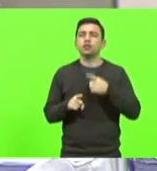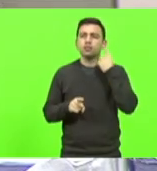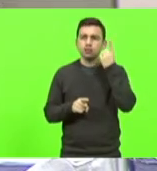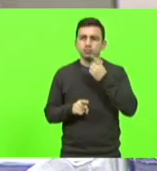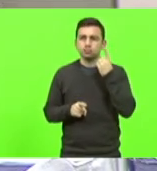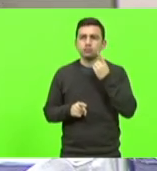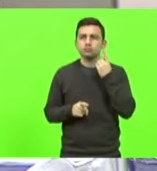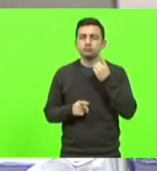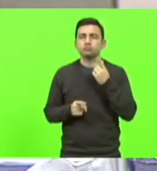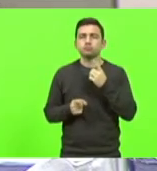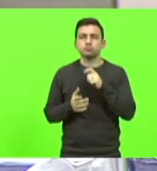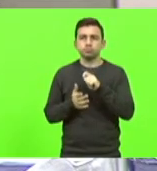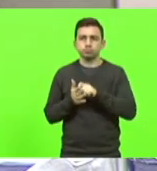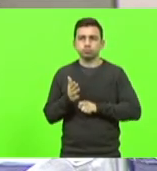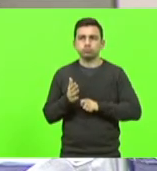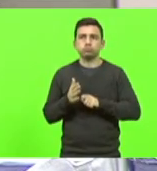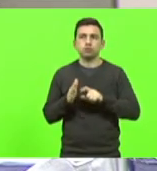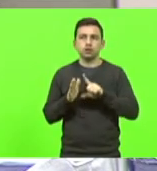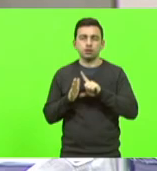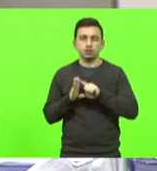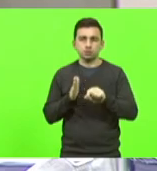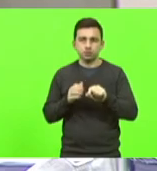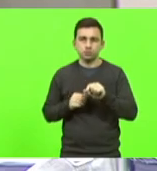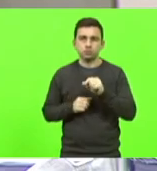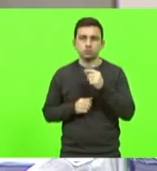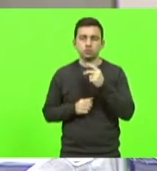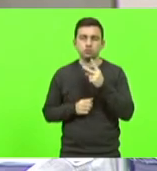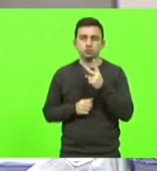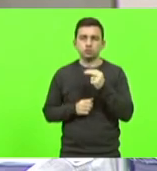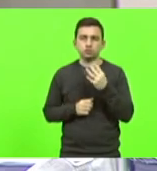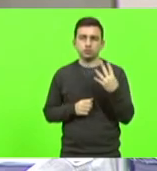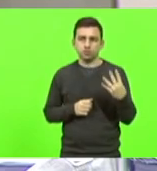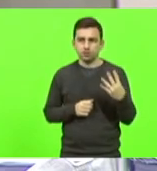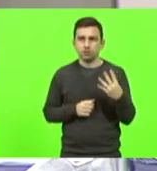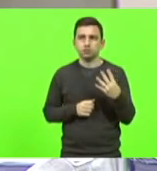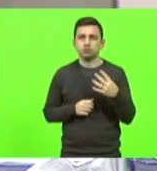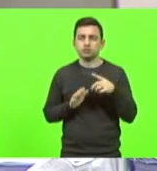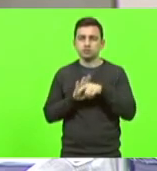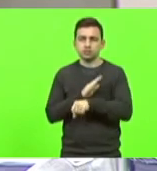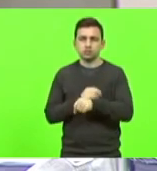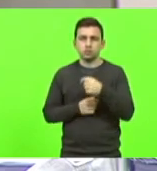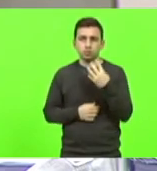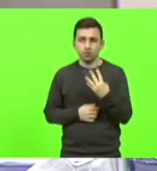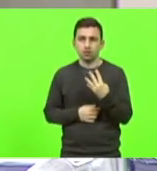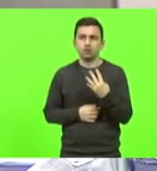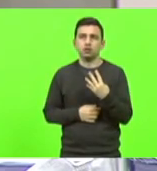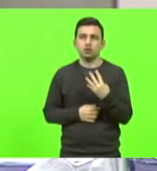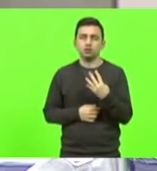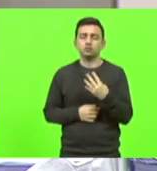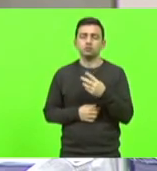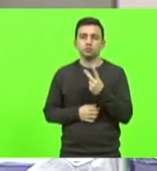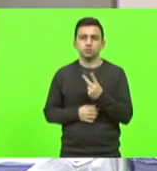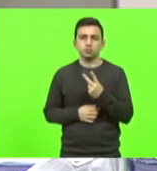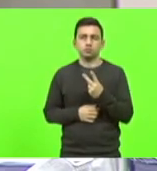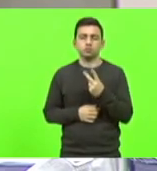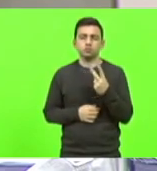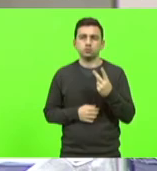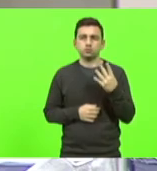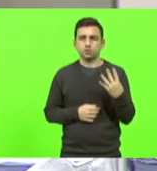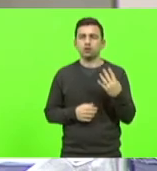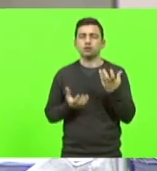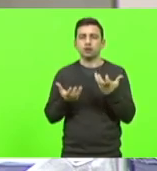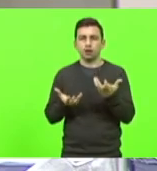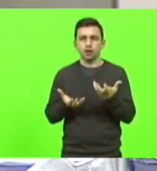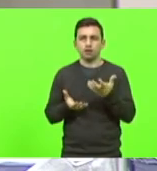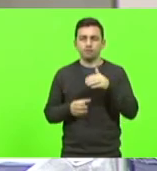subscrevi o presente comprar no artigo 204 esses 8º cumulado com o artigo 23 4 Regimento Interno requeiro a votação em separado